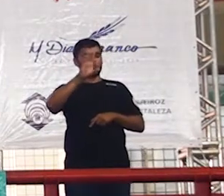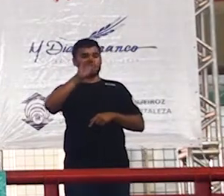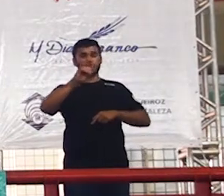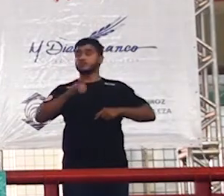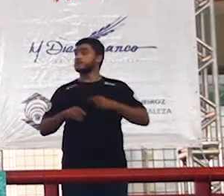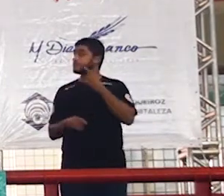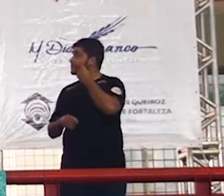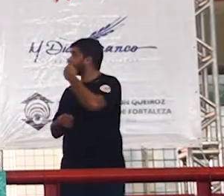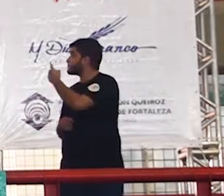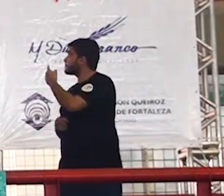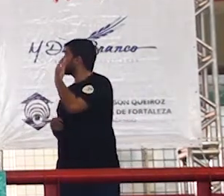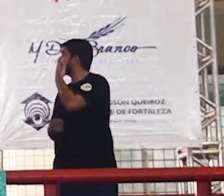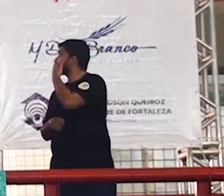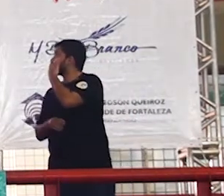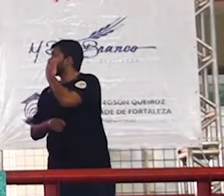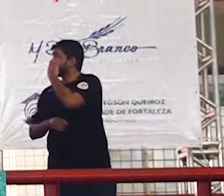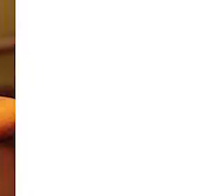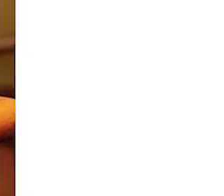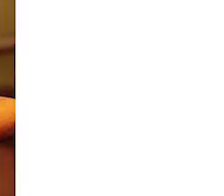esse.